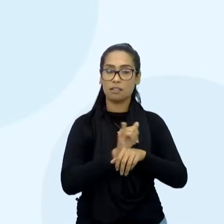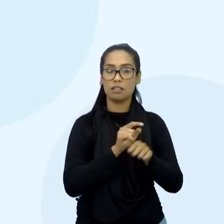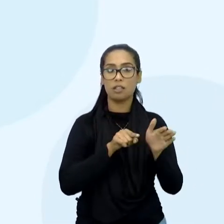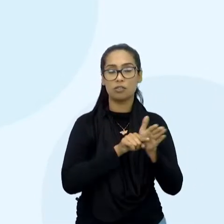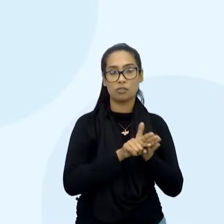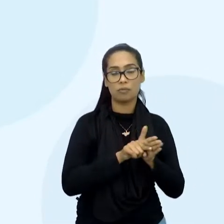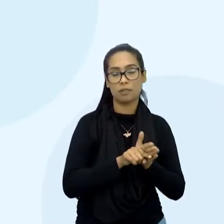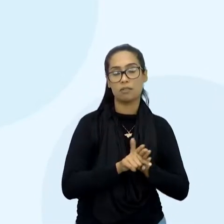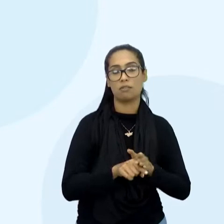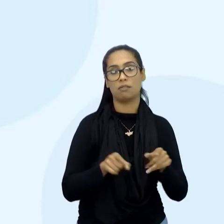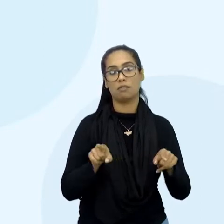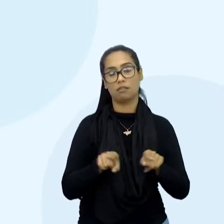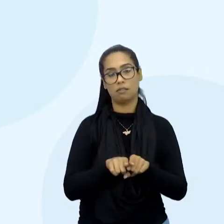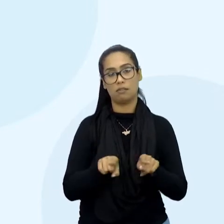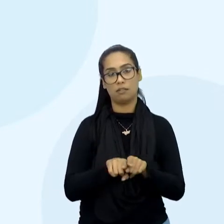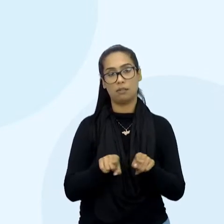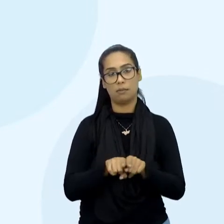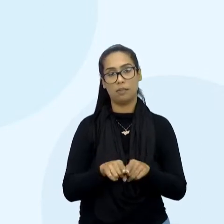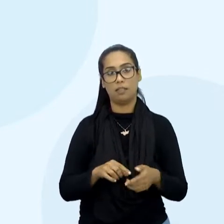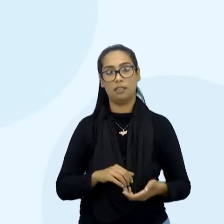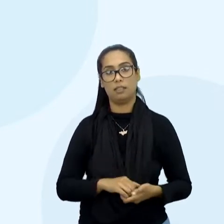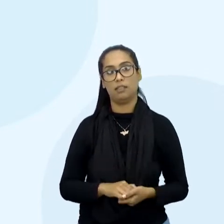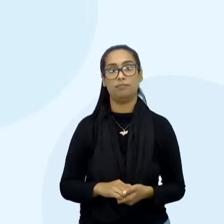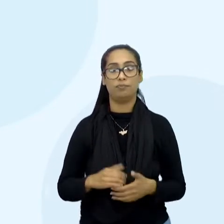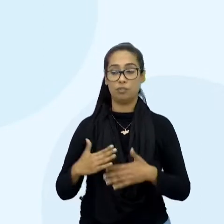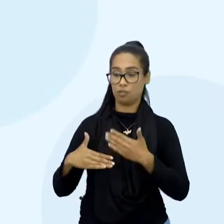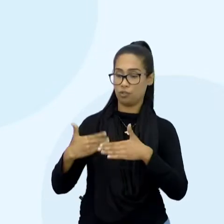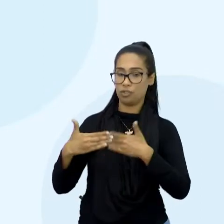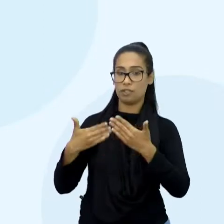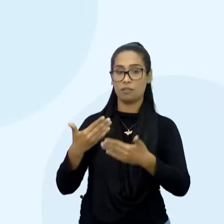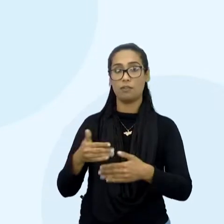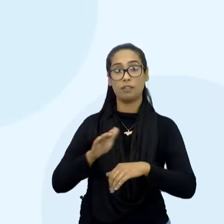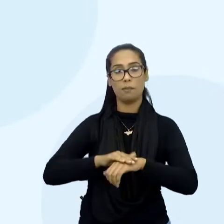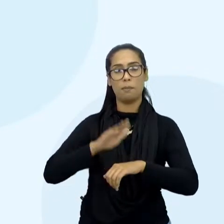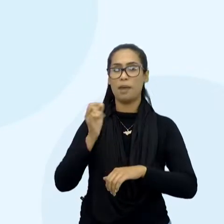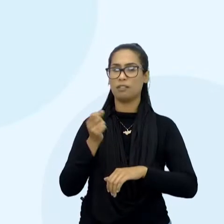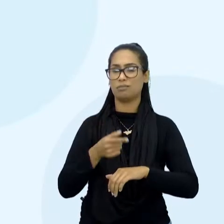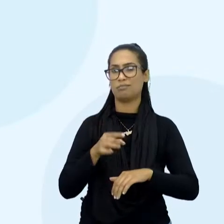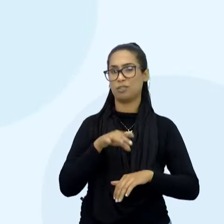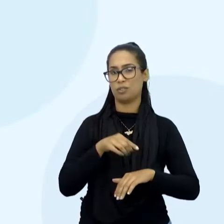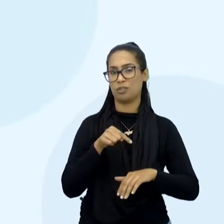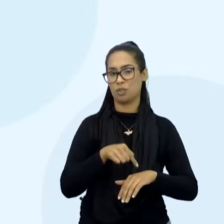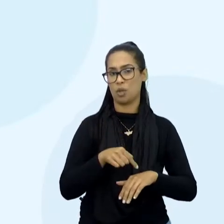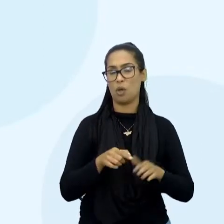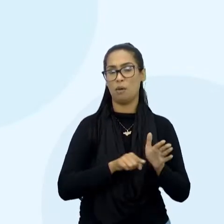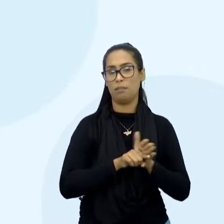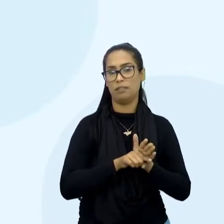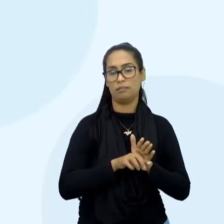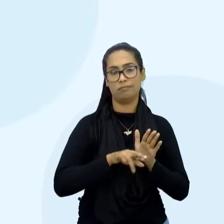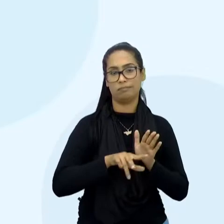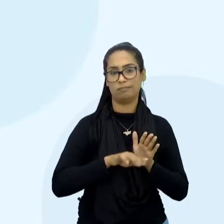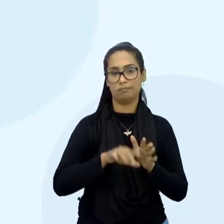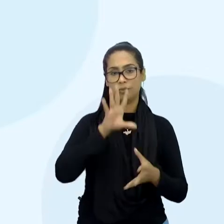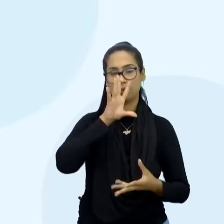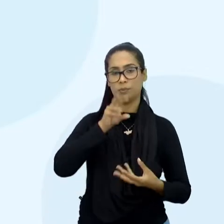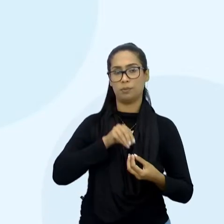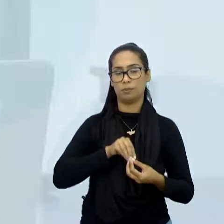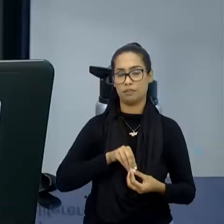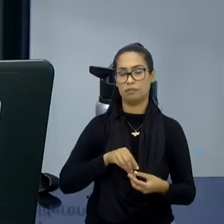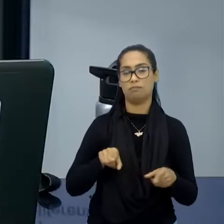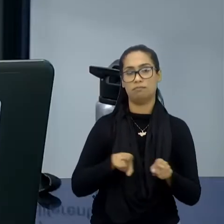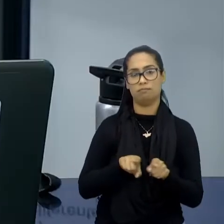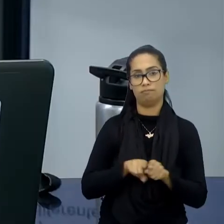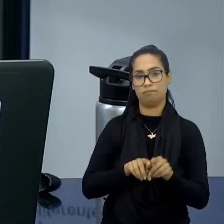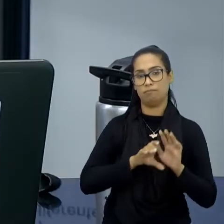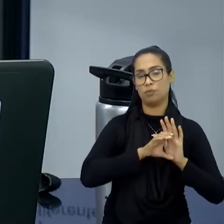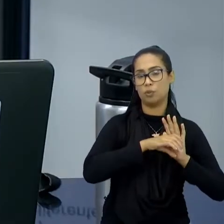e buscando ir um pouco além da pesquisa e apresentar também conclusões que vocês venham a tirar